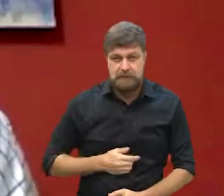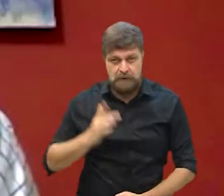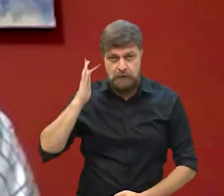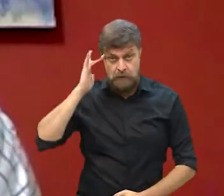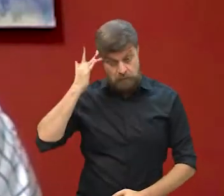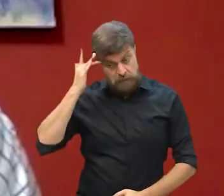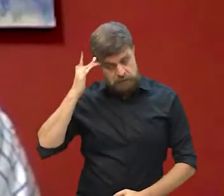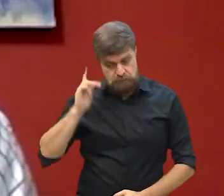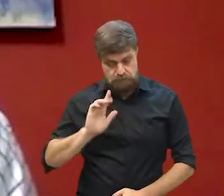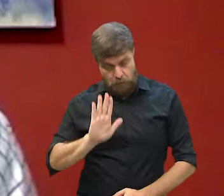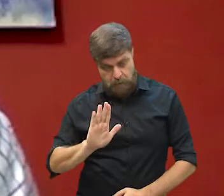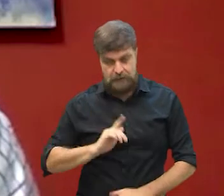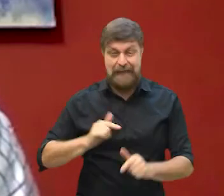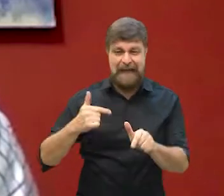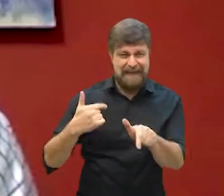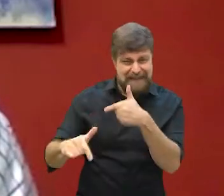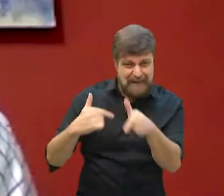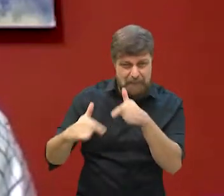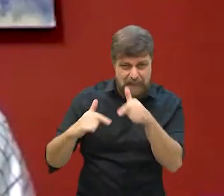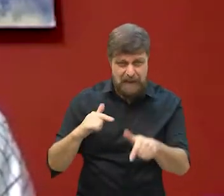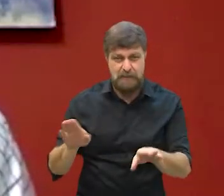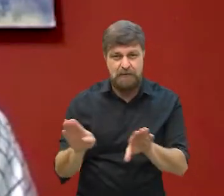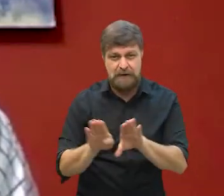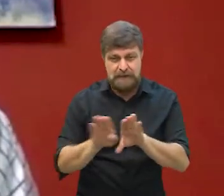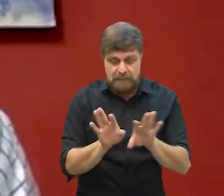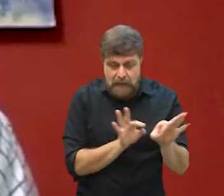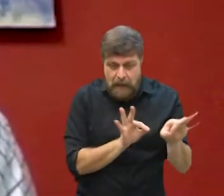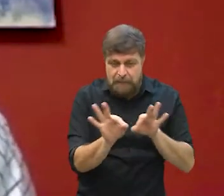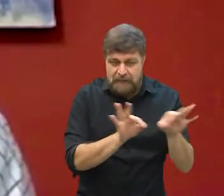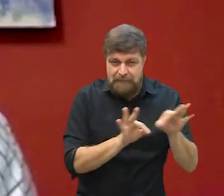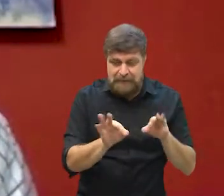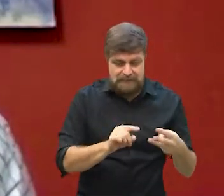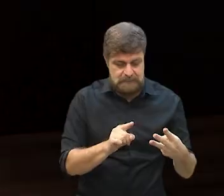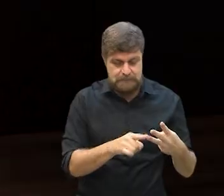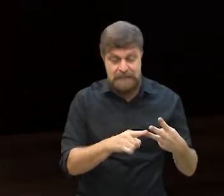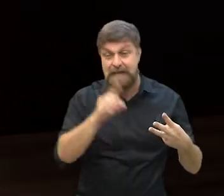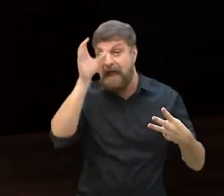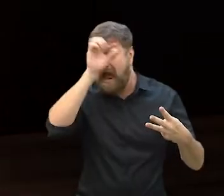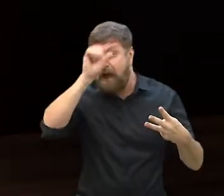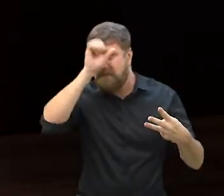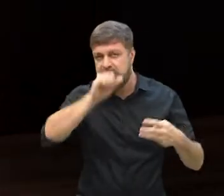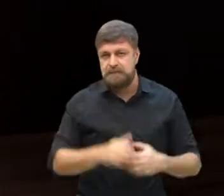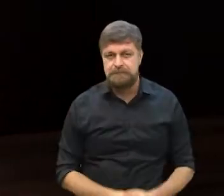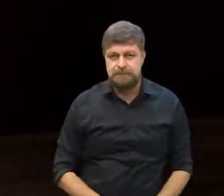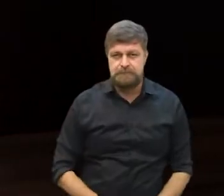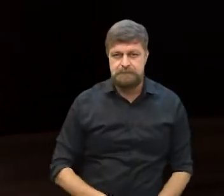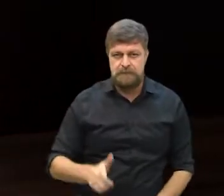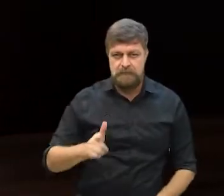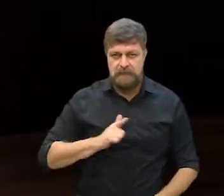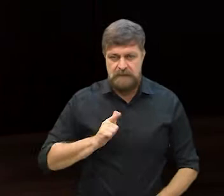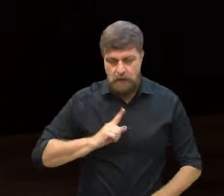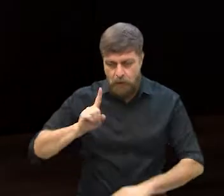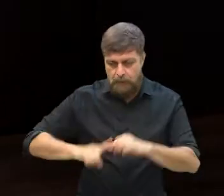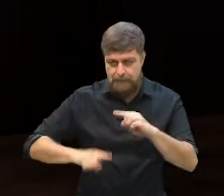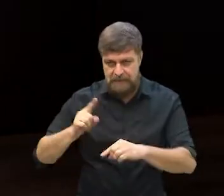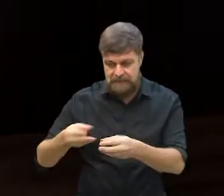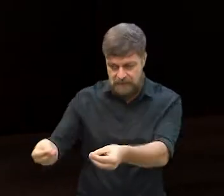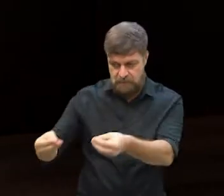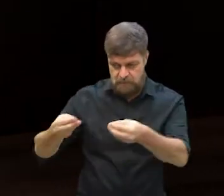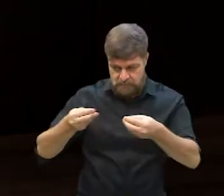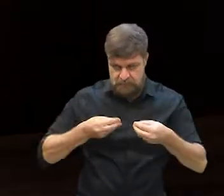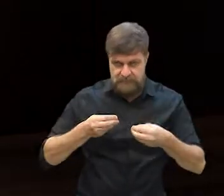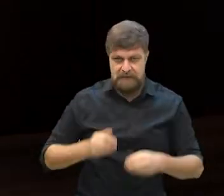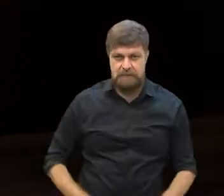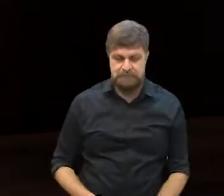muito trabalho e, sem dúvida alguma, preparação e aprendizado. Mas a participação, eu recebi até um material aqui da